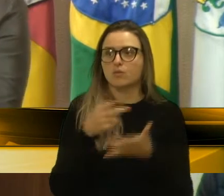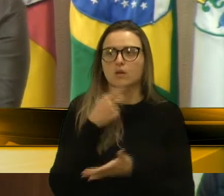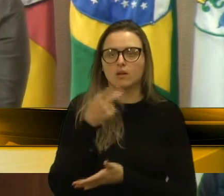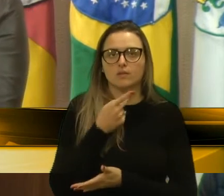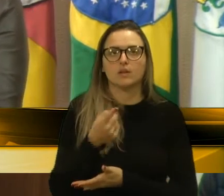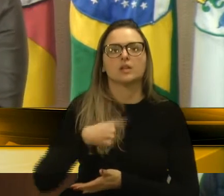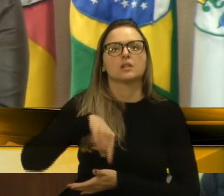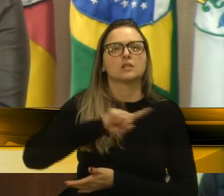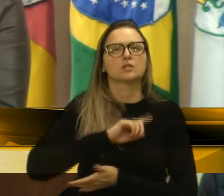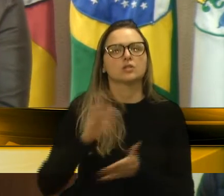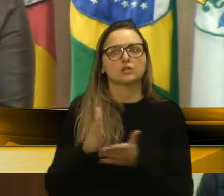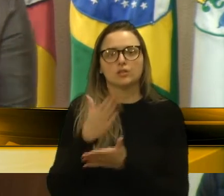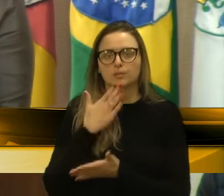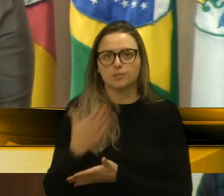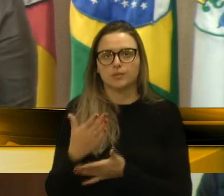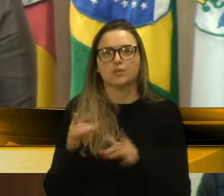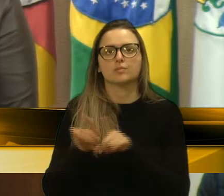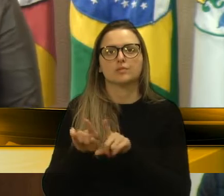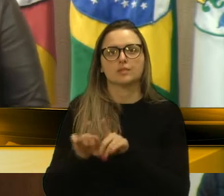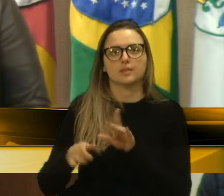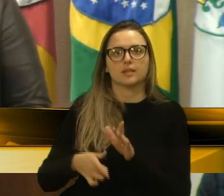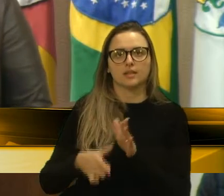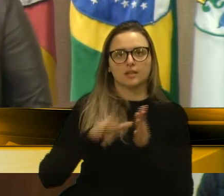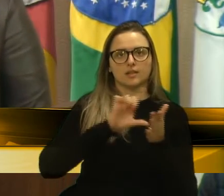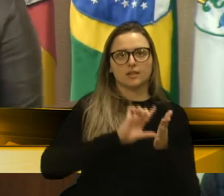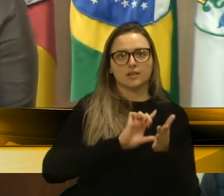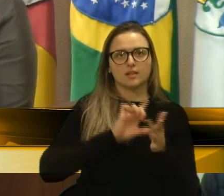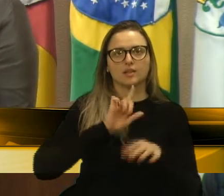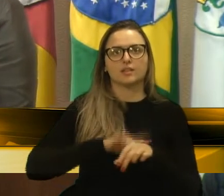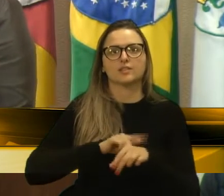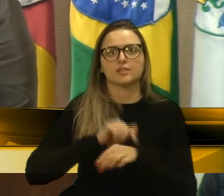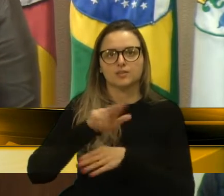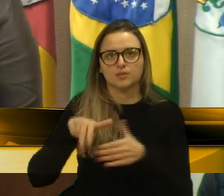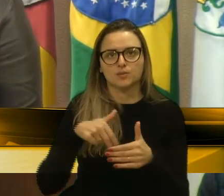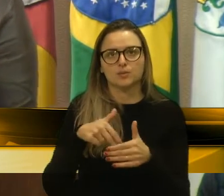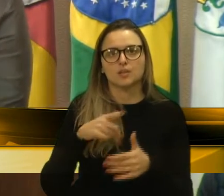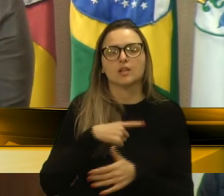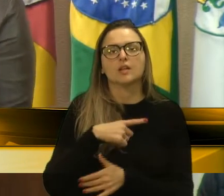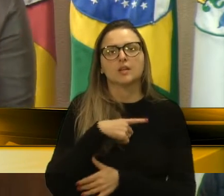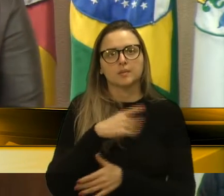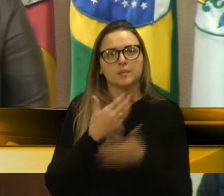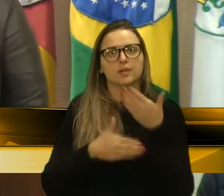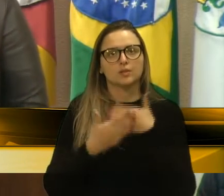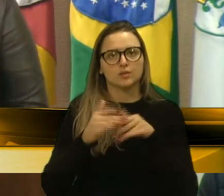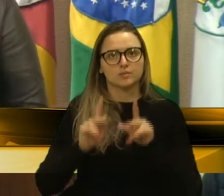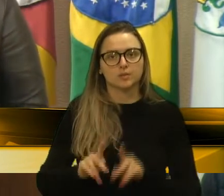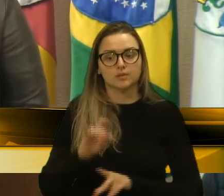já fez a solicitação bem antes do espaço para garantir, para saber se